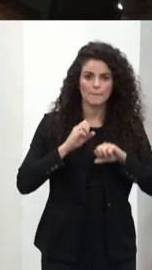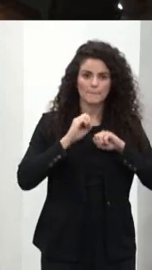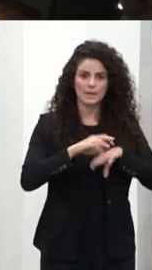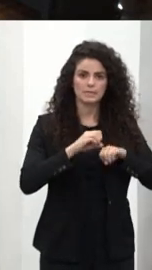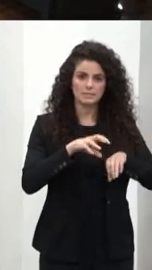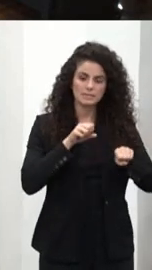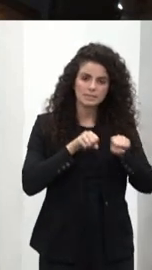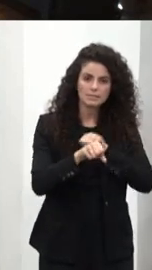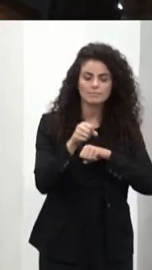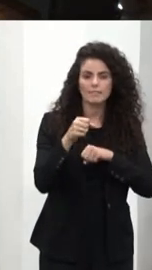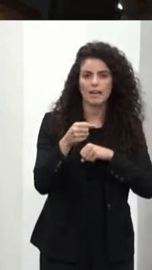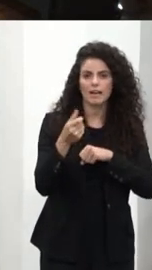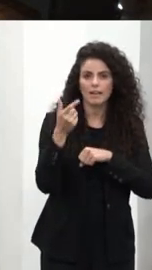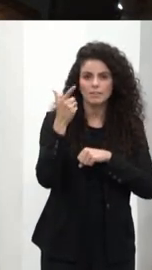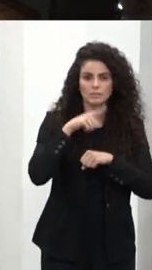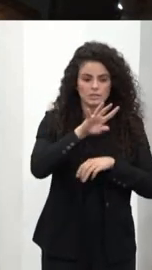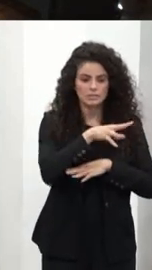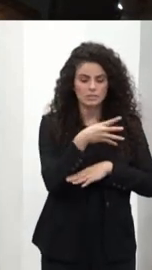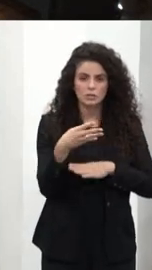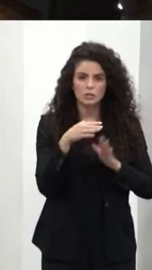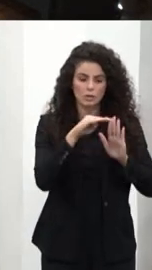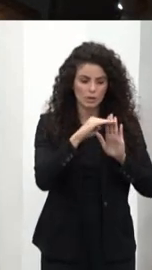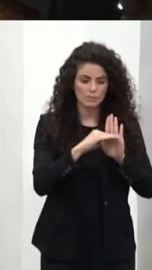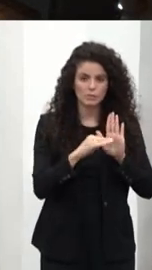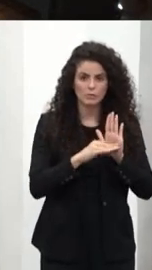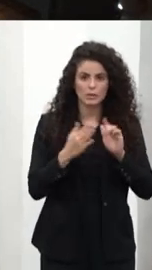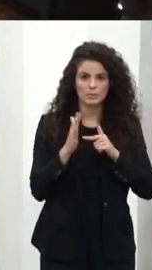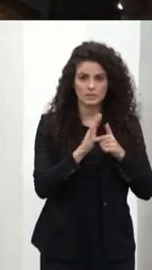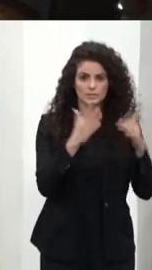para fazer todo esse cronograma que foi apresentado